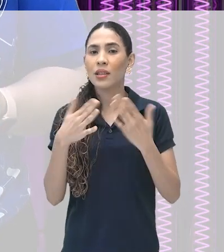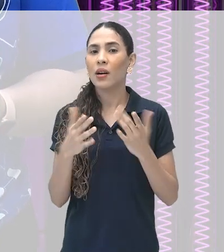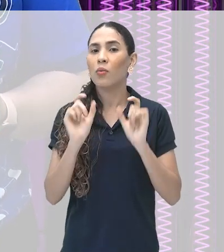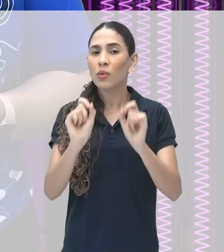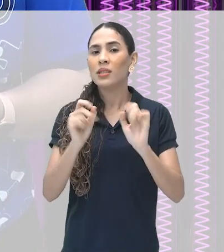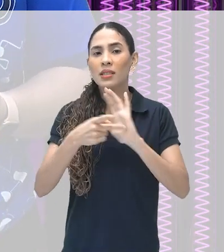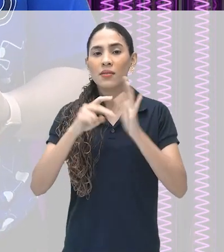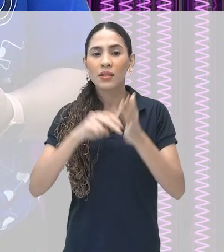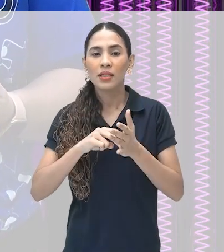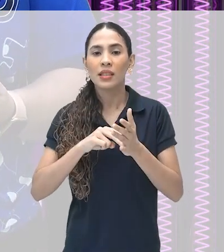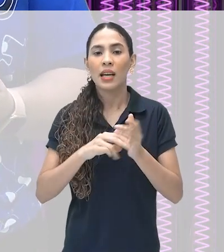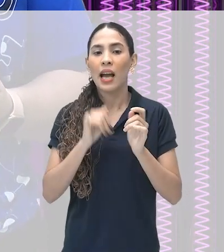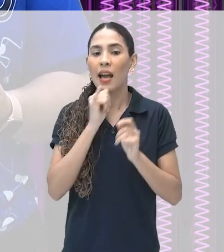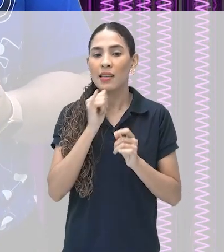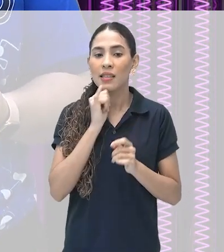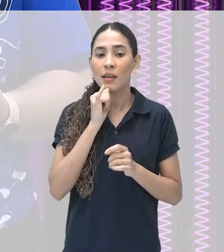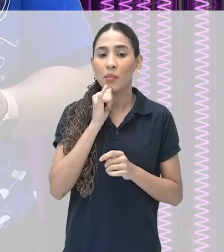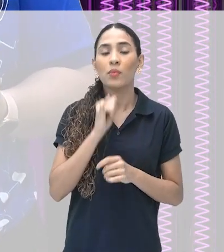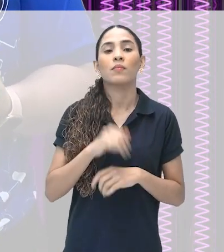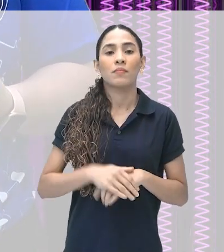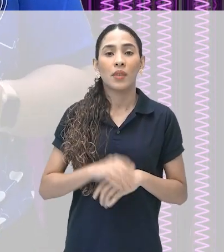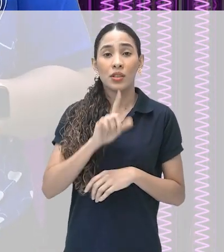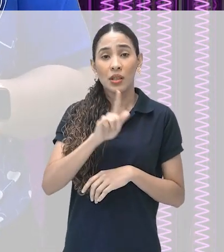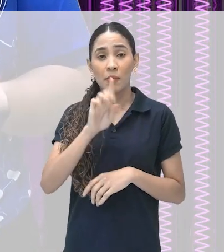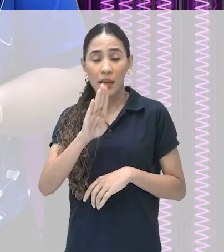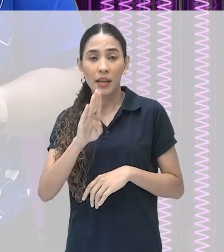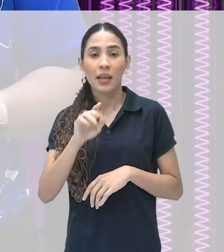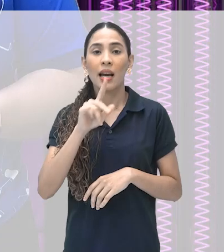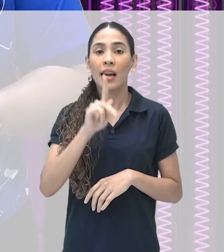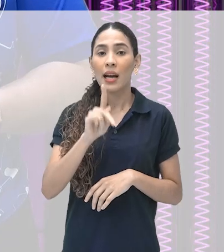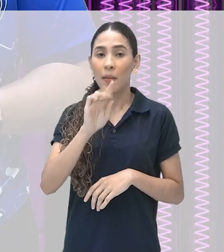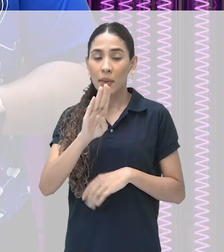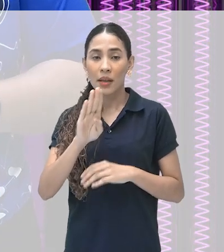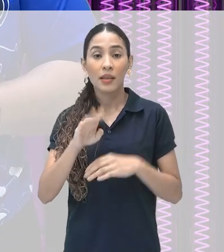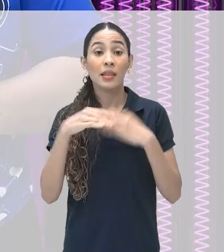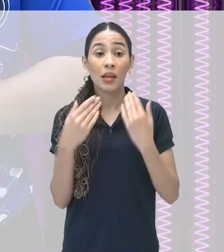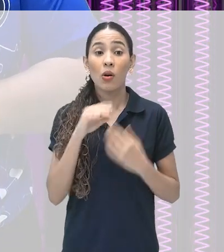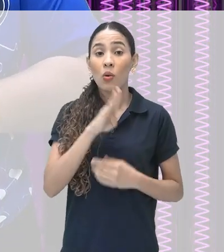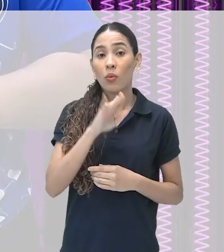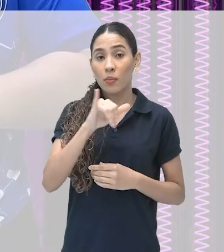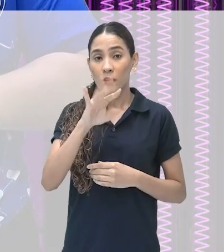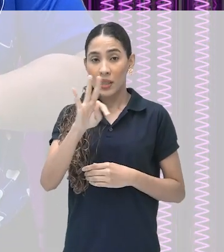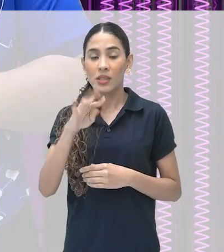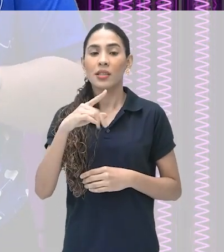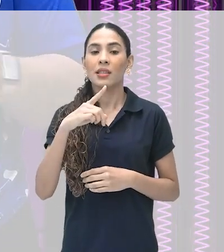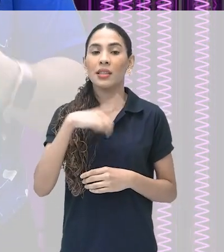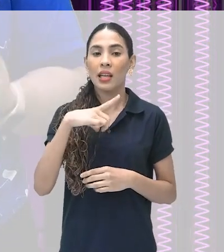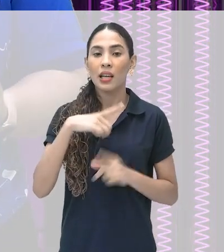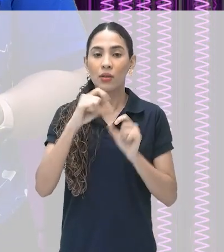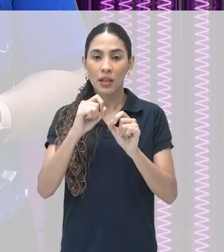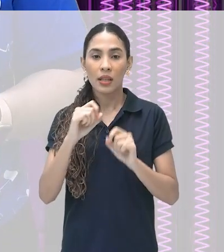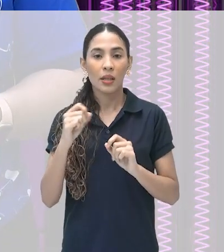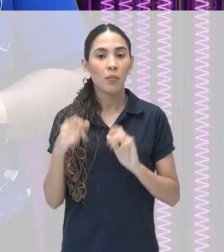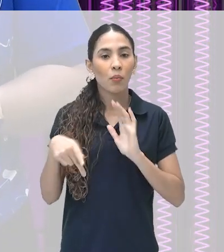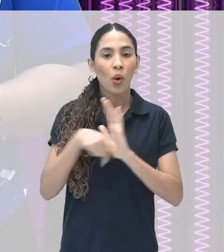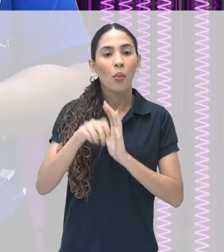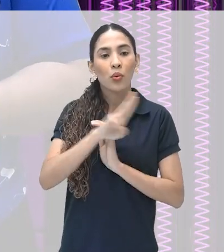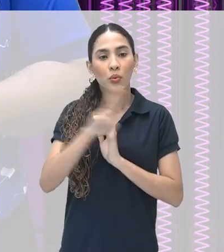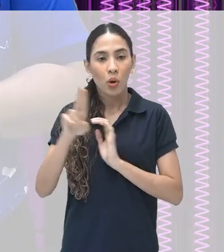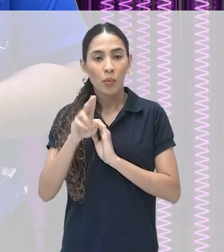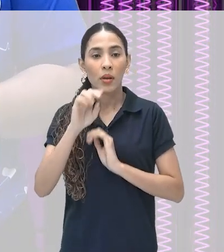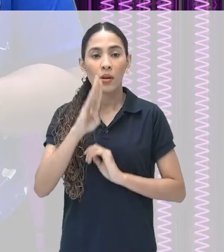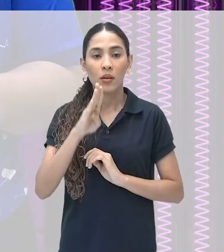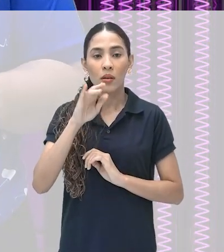o KB, o MB ou o GB, O bit, que leva como símbolo o seu próprio nome, e